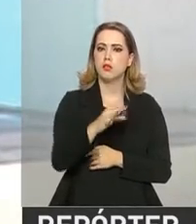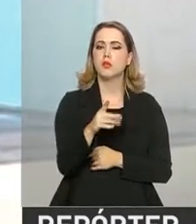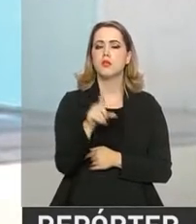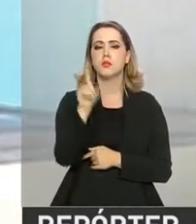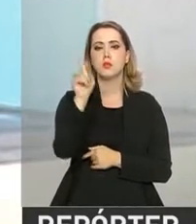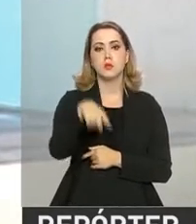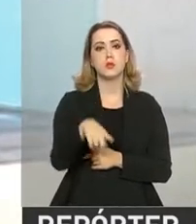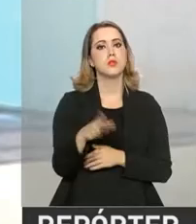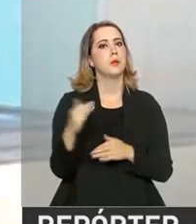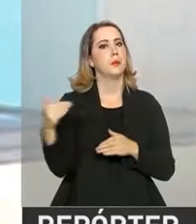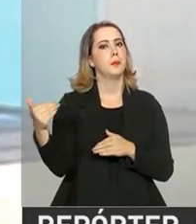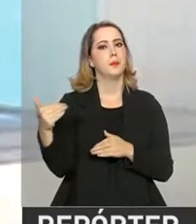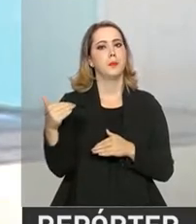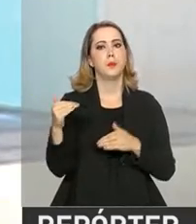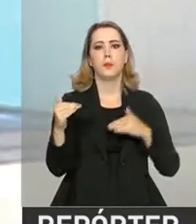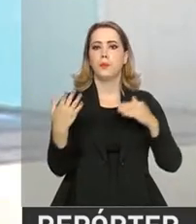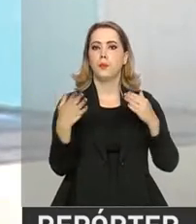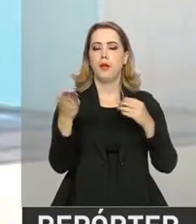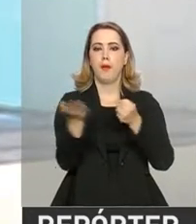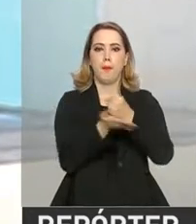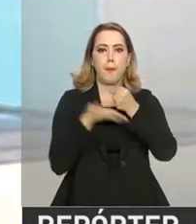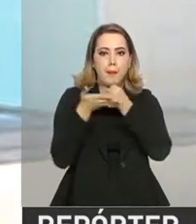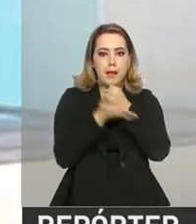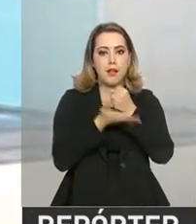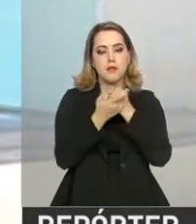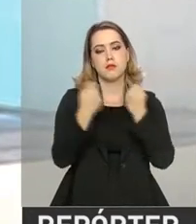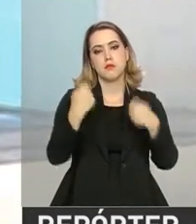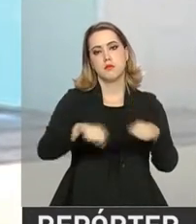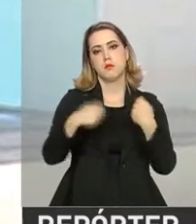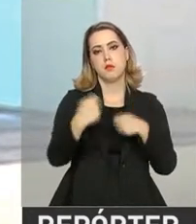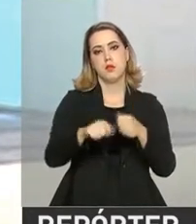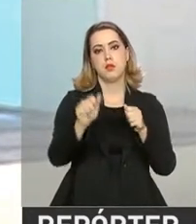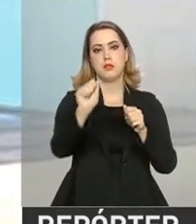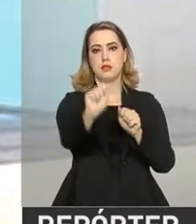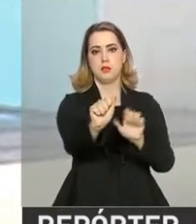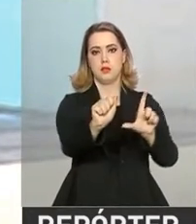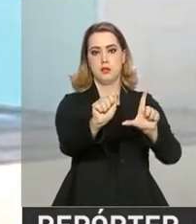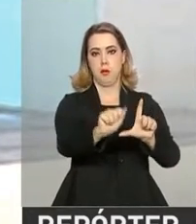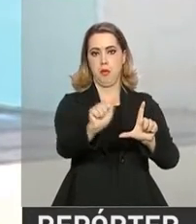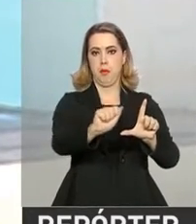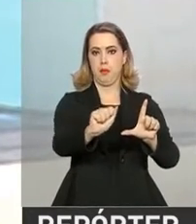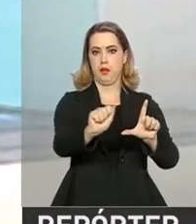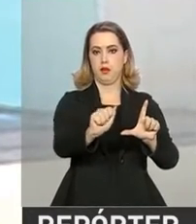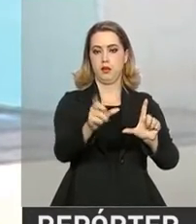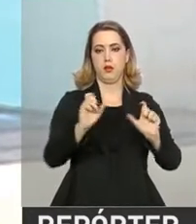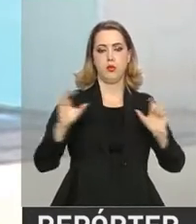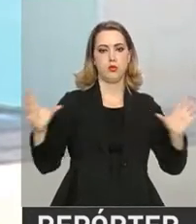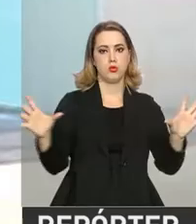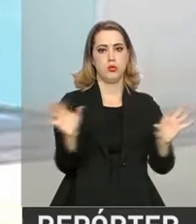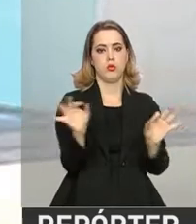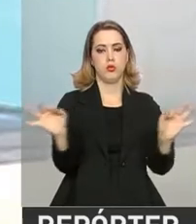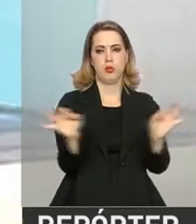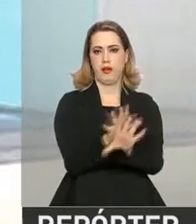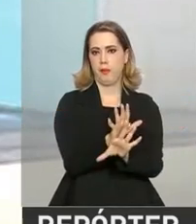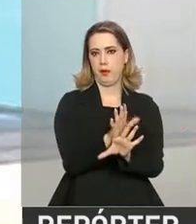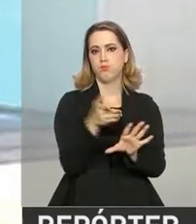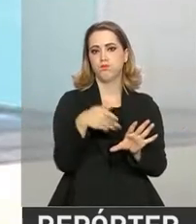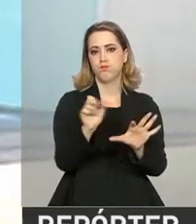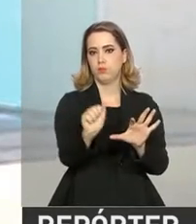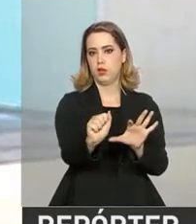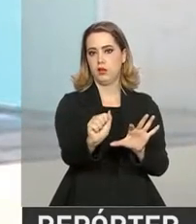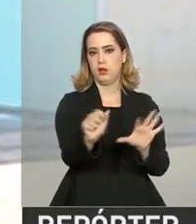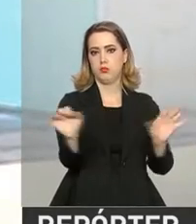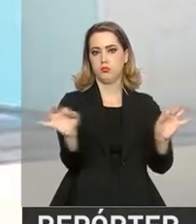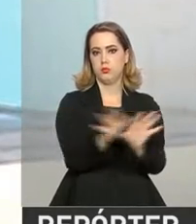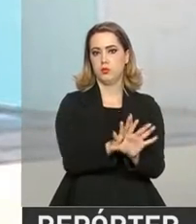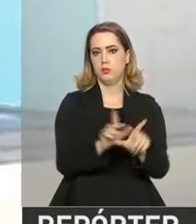percentual mínimo exigido para que o sinal analógico seja desligado de acordo com o presidente da anatel